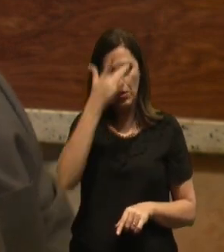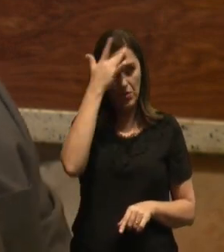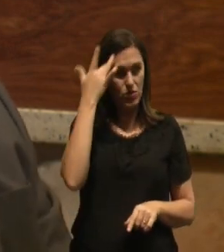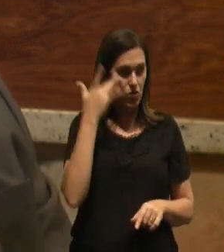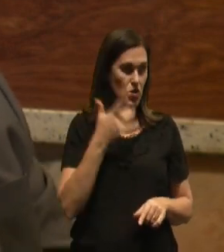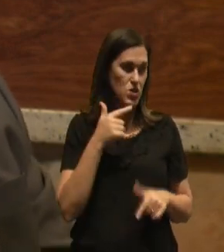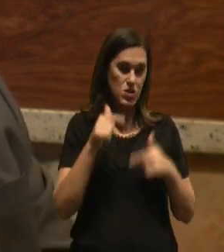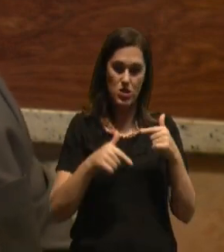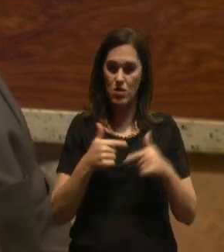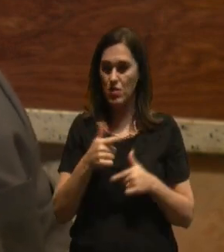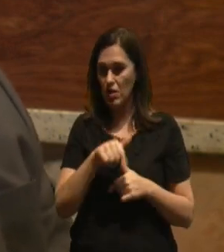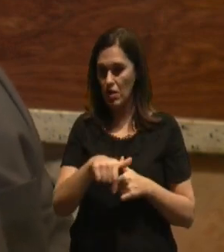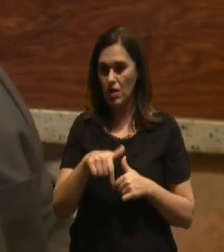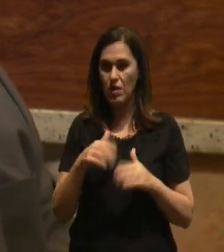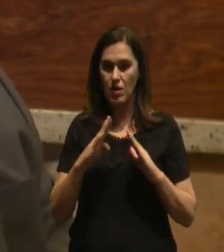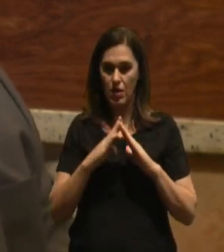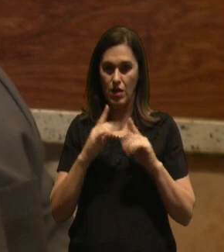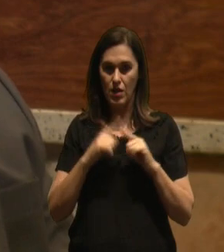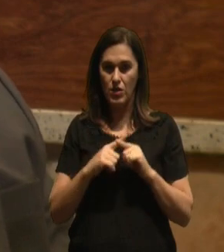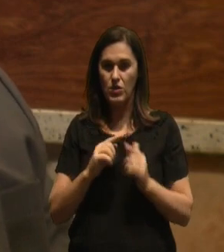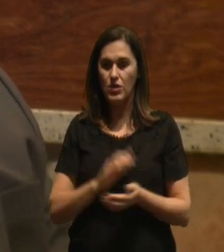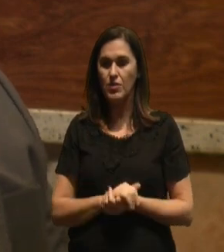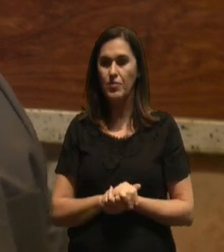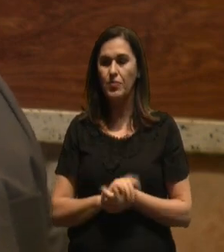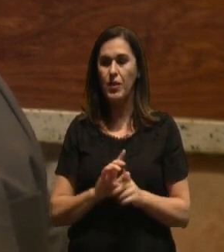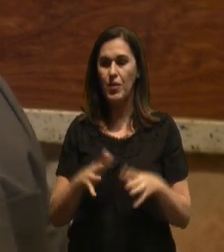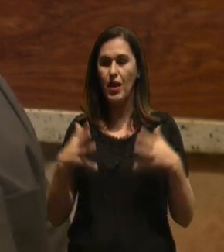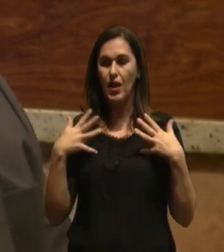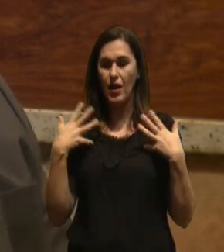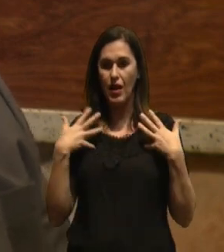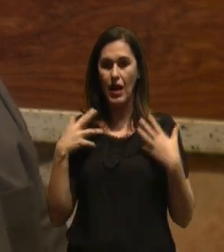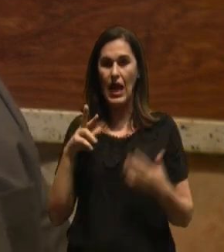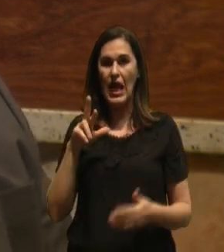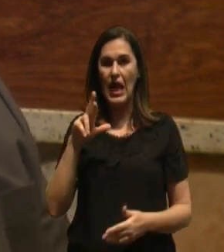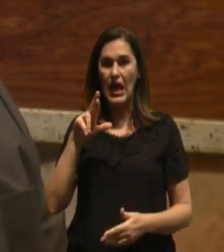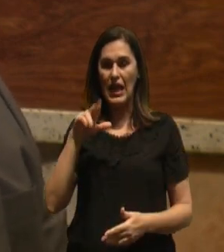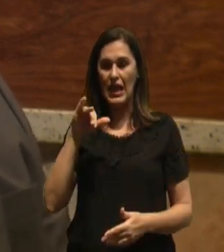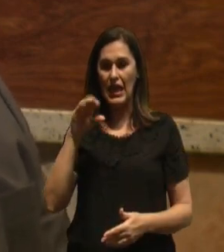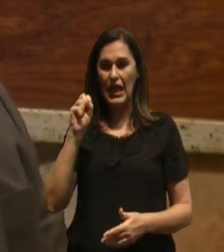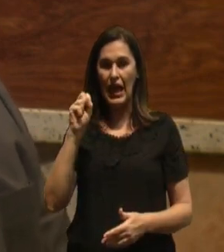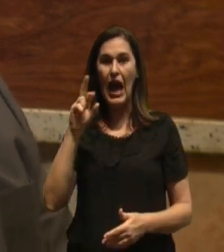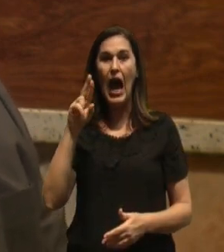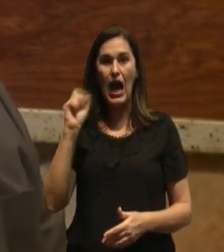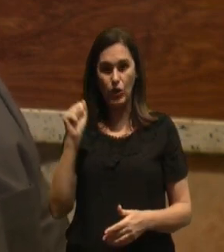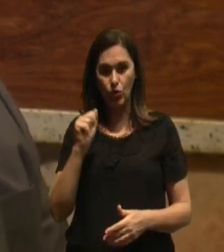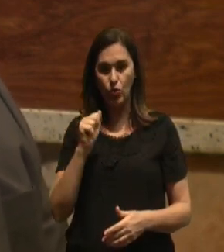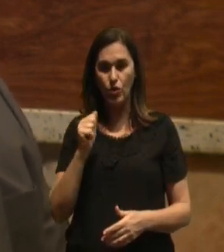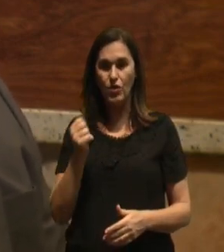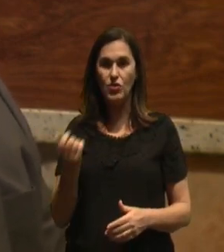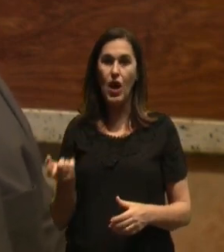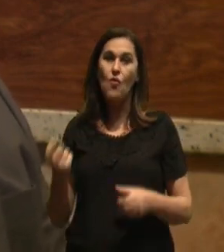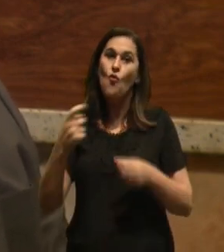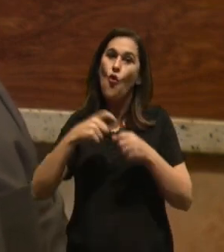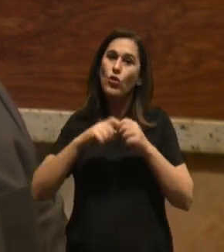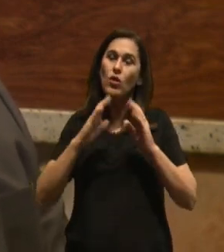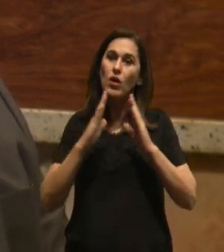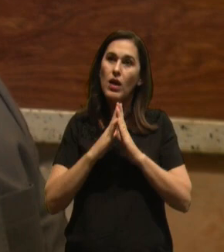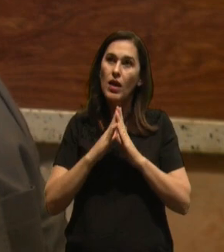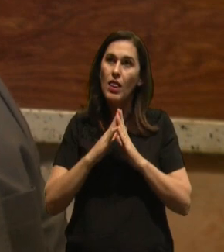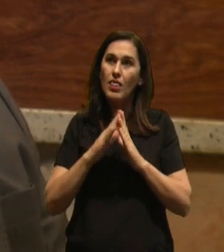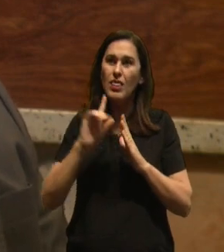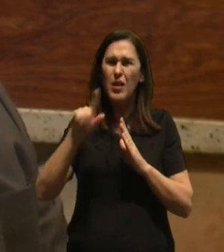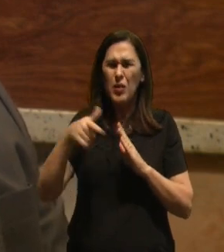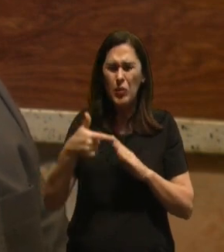juntos cultuando ao Senhor, que com muita alegria nosso irmão Ricardo Consiglieiro está em casa após momentos dificílimos